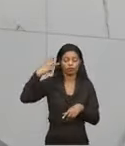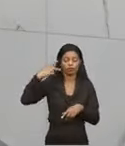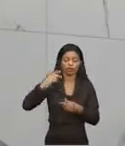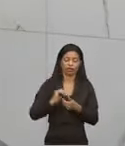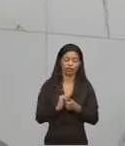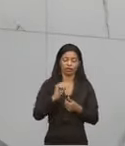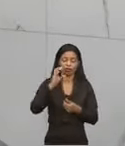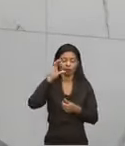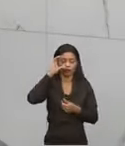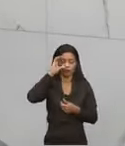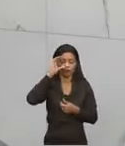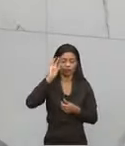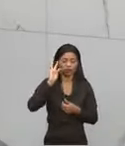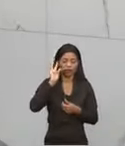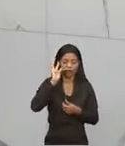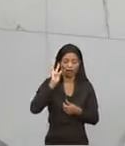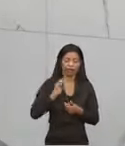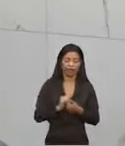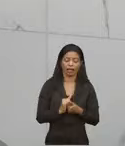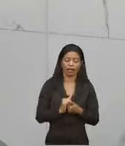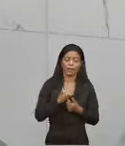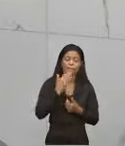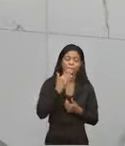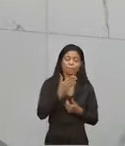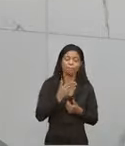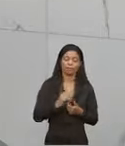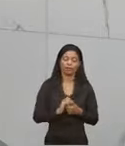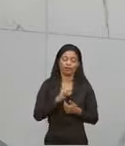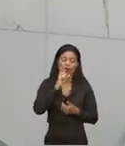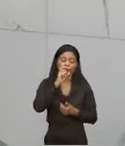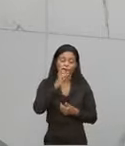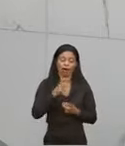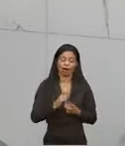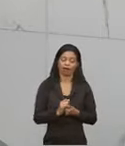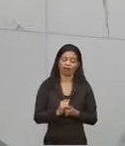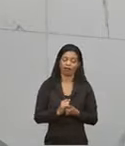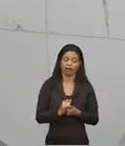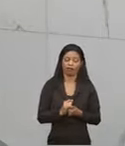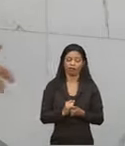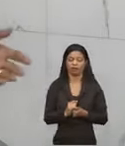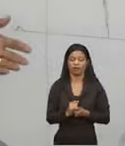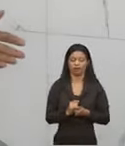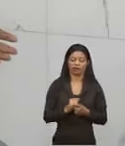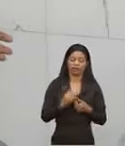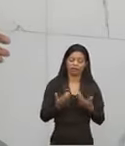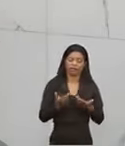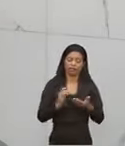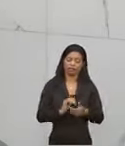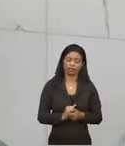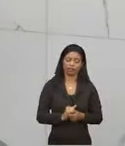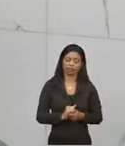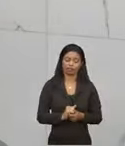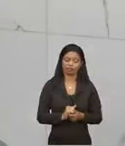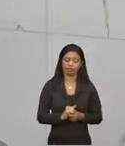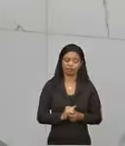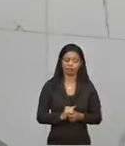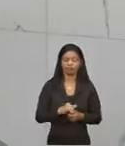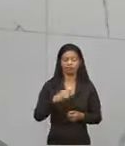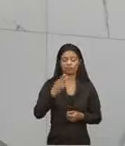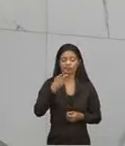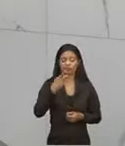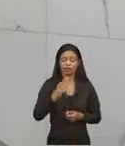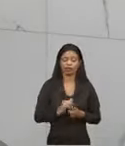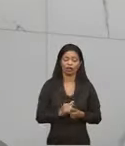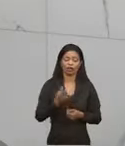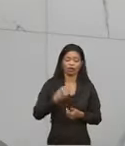ali, ia falar assim, olha, vereador Jamerson, vou levar, viu, vereador Tarkner, Serreira, vou levar,